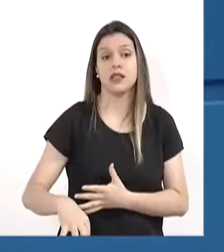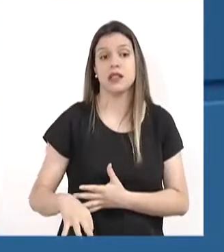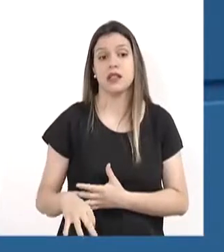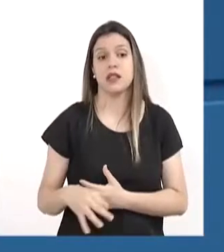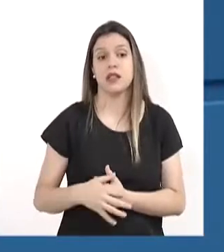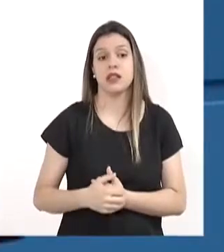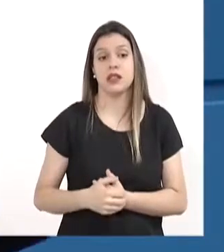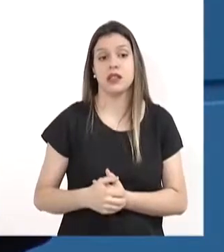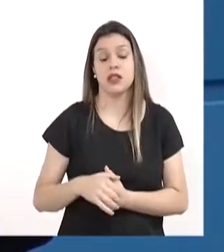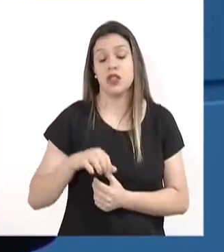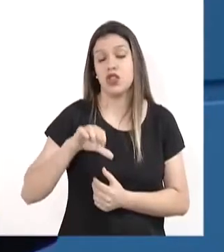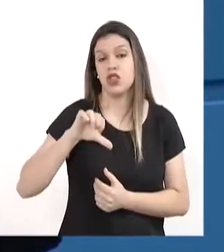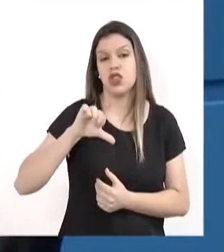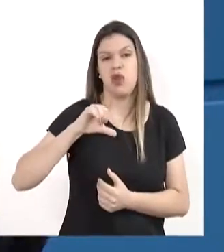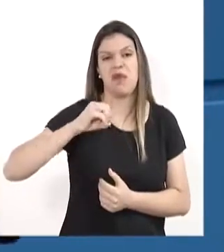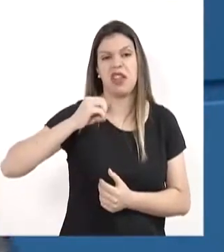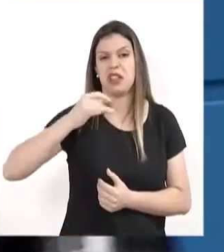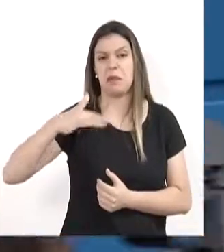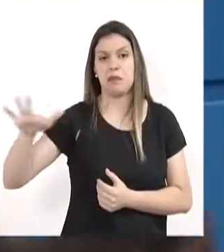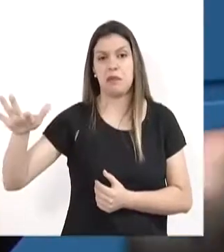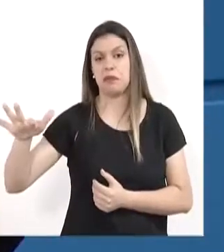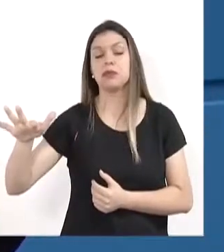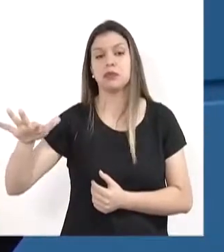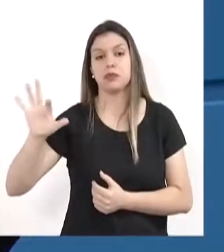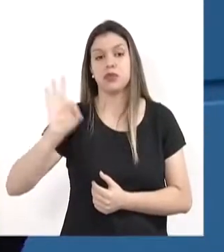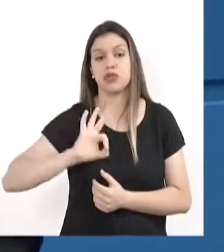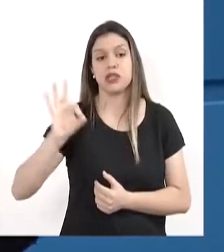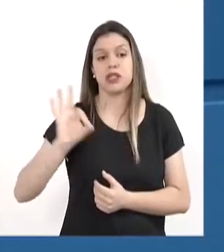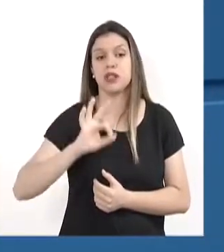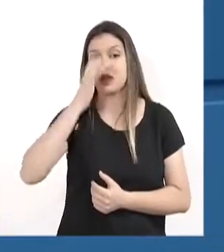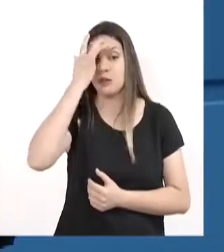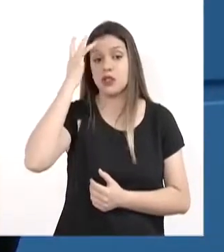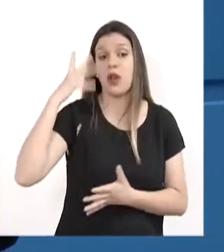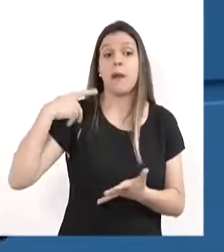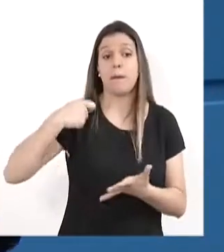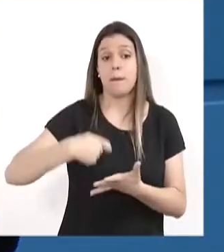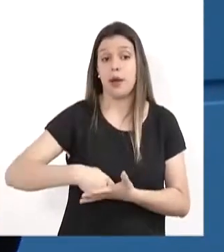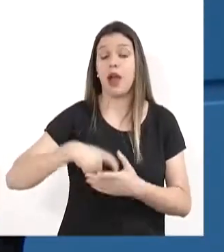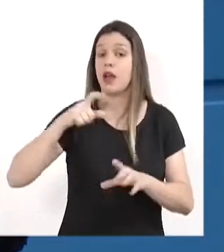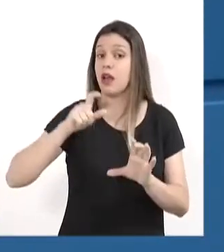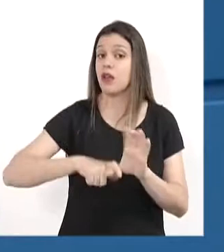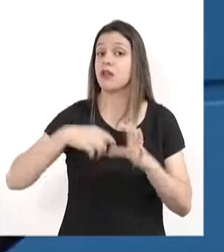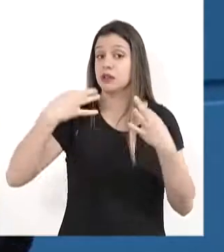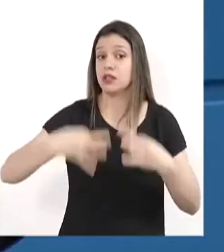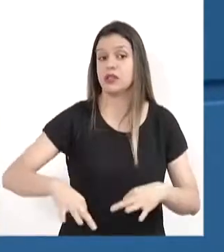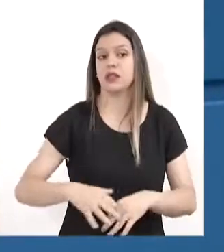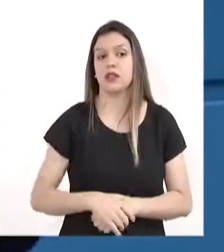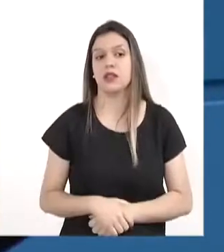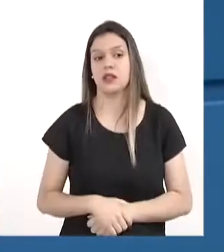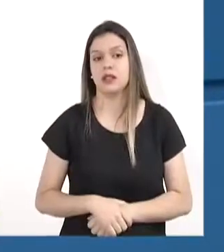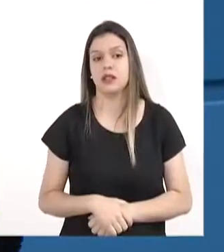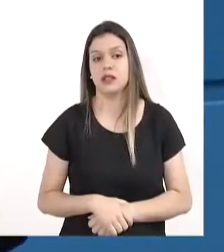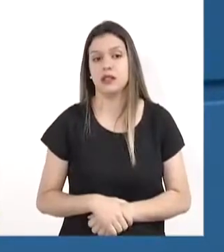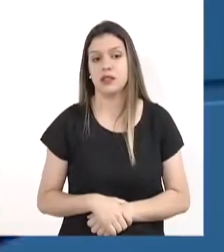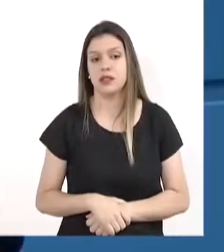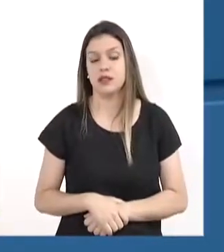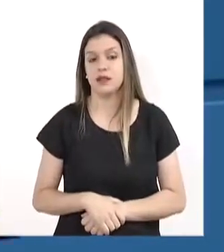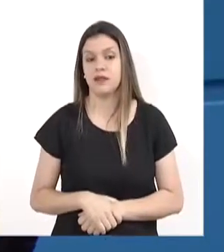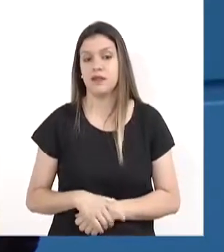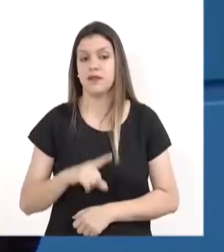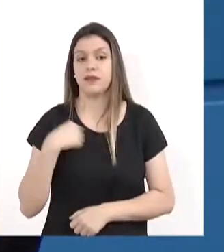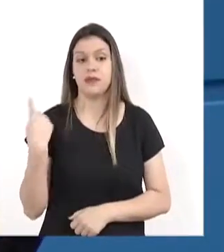90 e poucos % da população paga a sua conta em dia. Nós estamos votando contra 90%